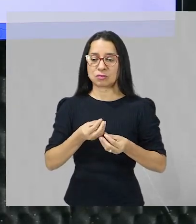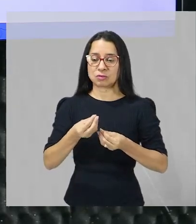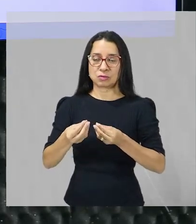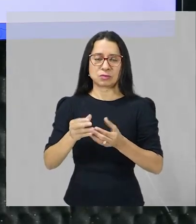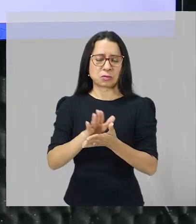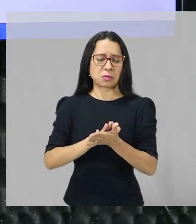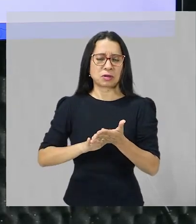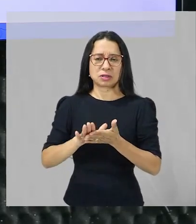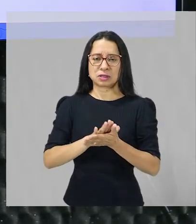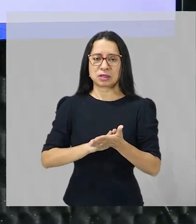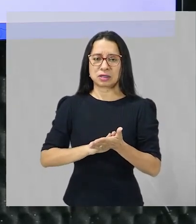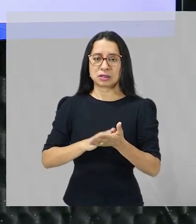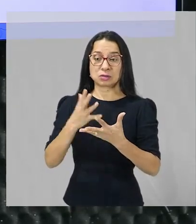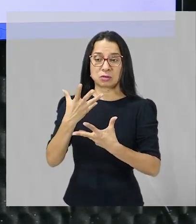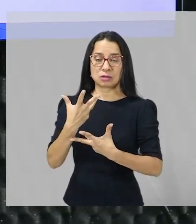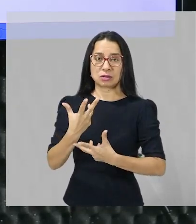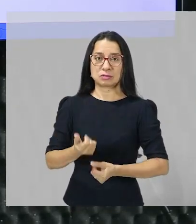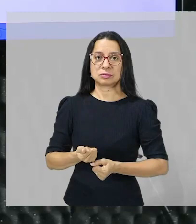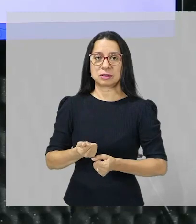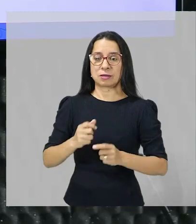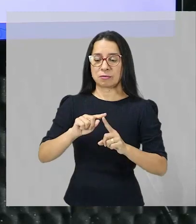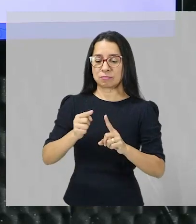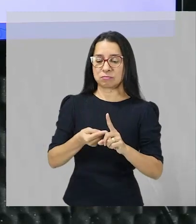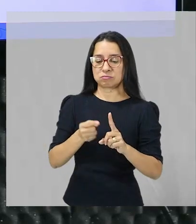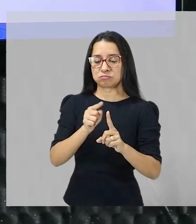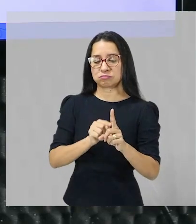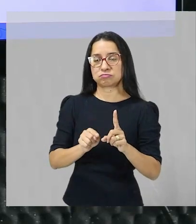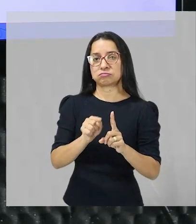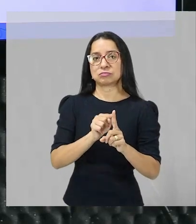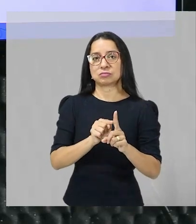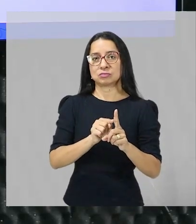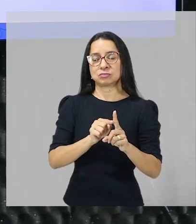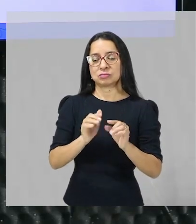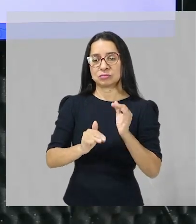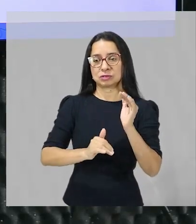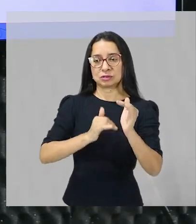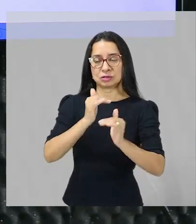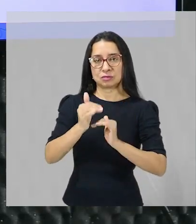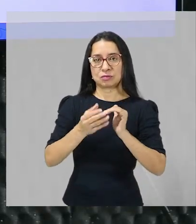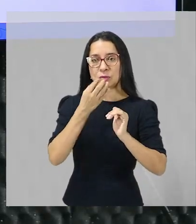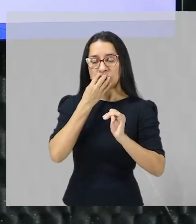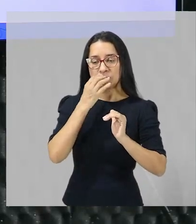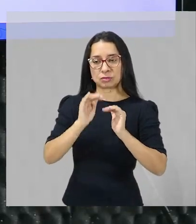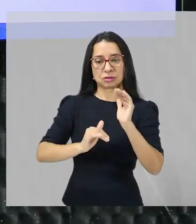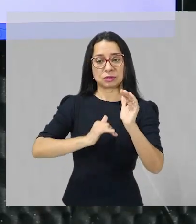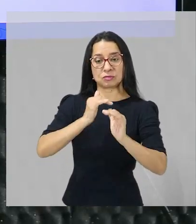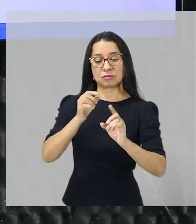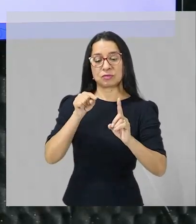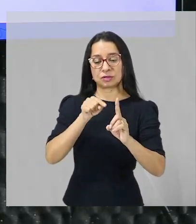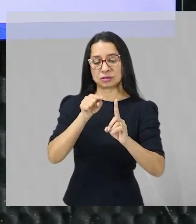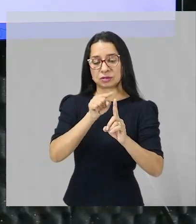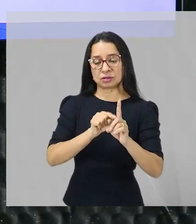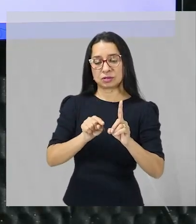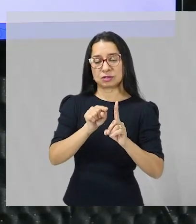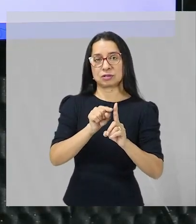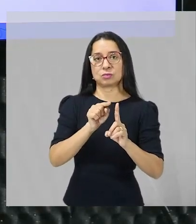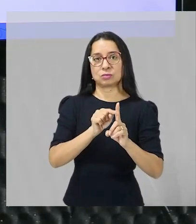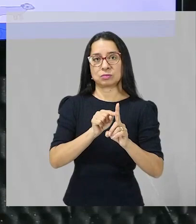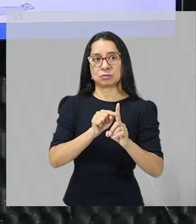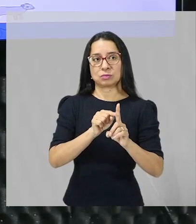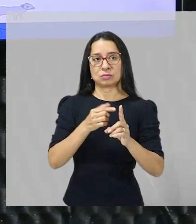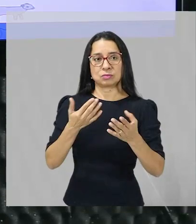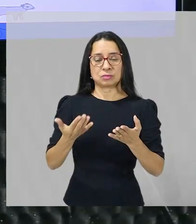servir como barriga de aluguel para poder o filhotinho se desenvolver lá dentro do útero dela, tá certo, pessoal?